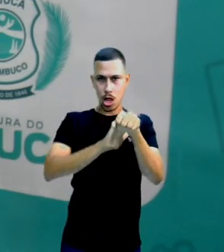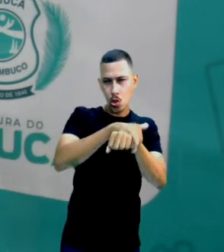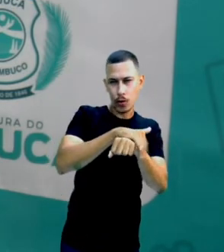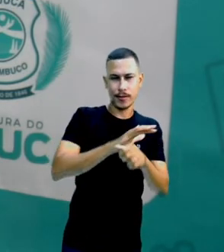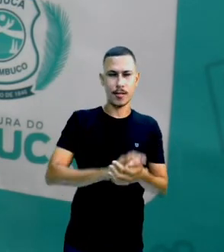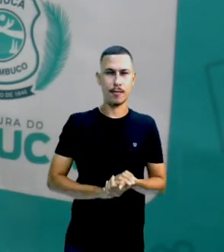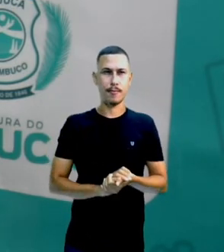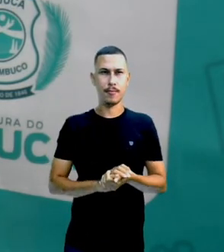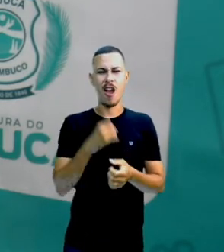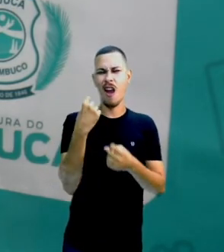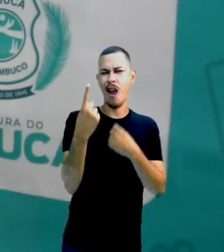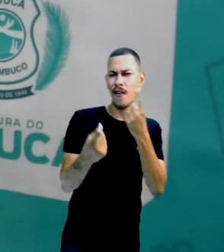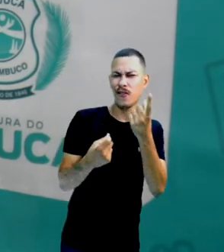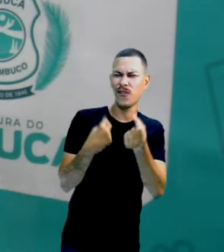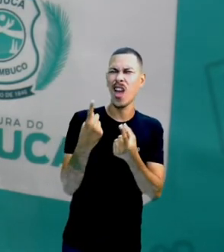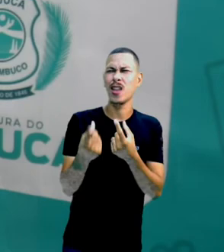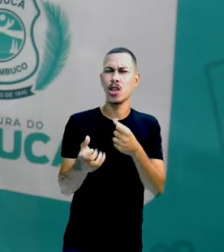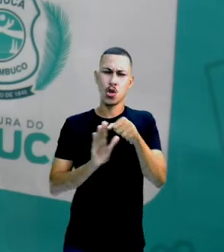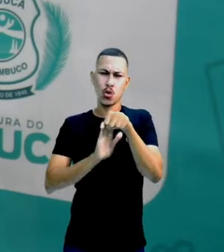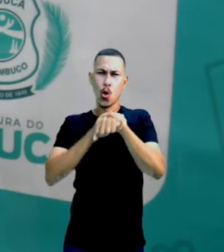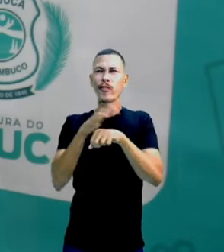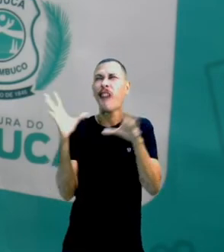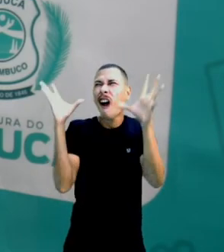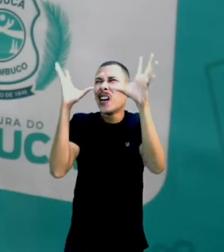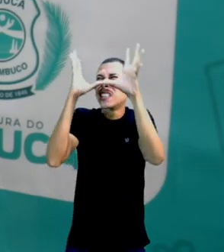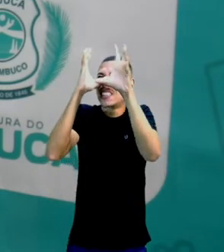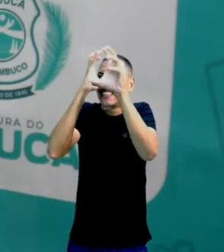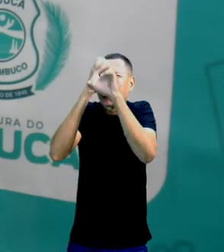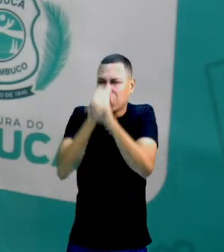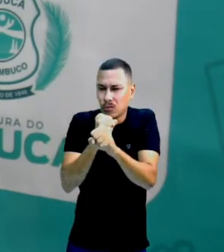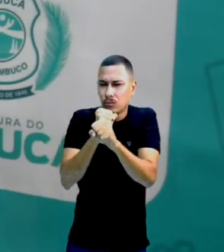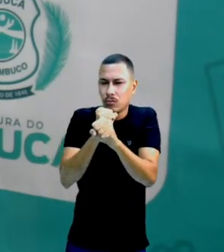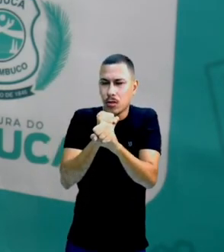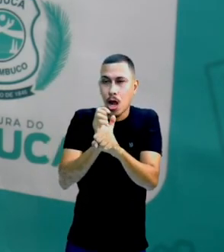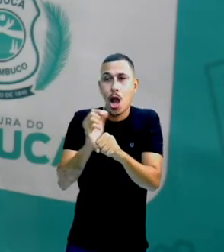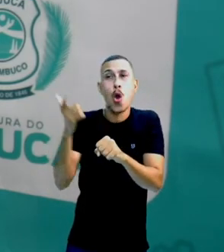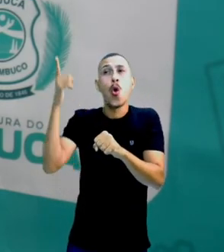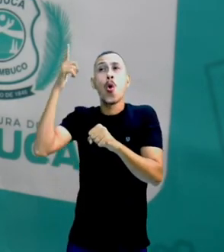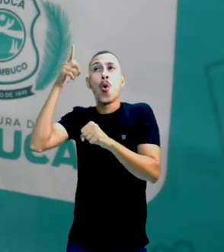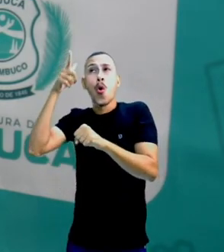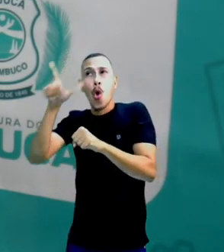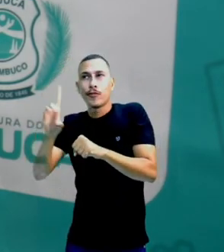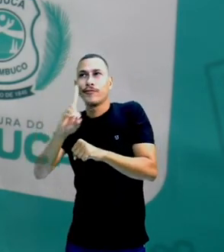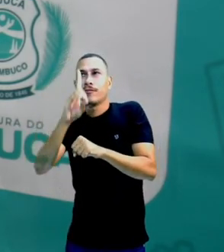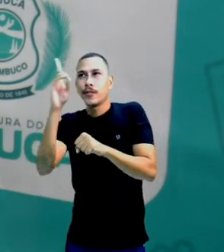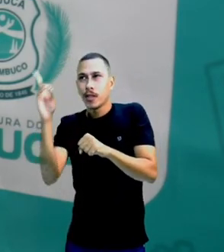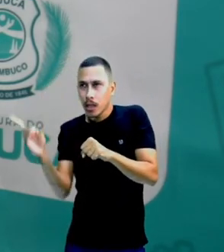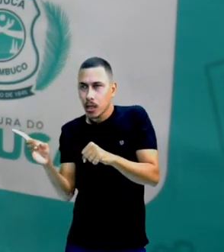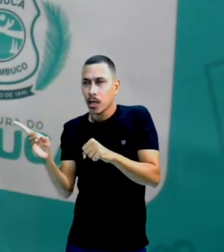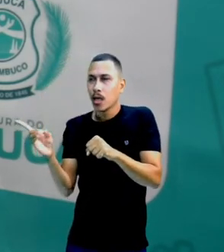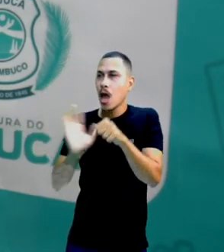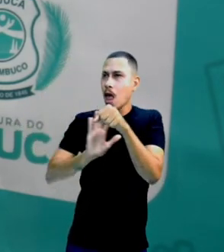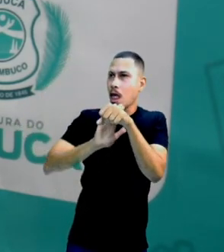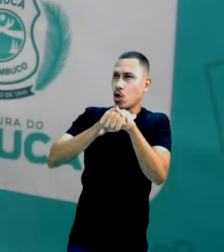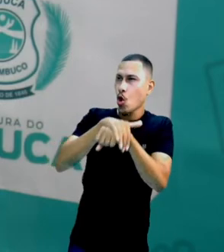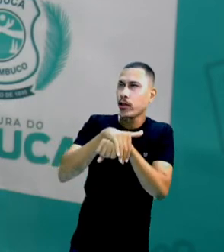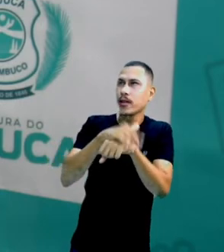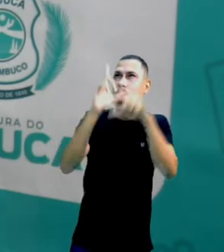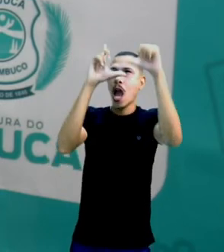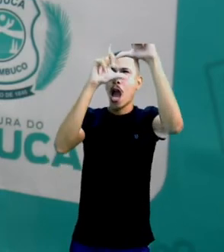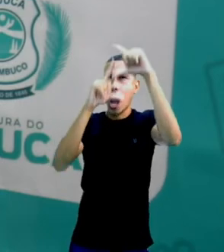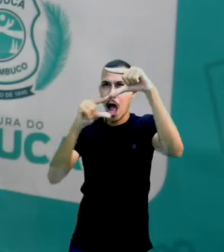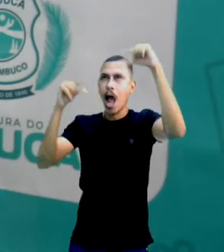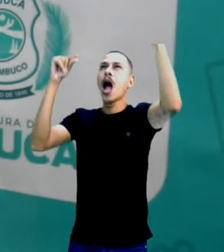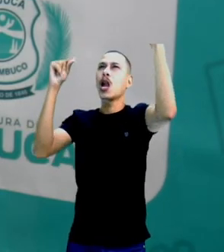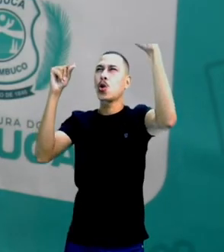tem noite que é bem escura, bem escura, bem escura. Tem noite que a lua brilha maravilhosamente, que você pode